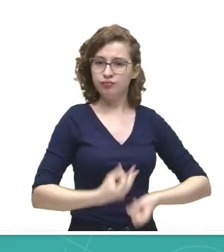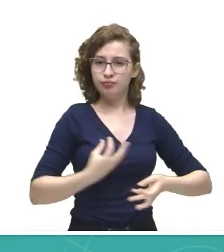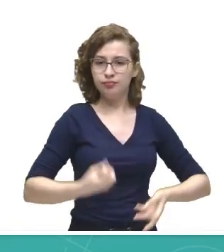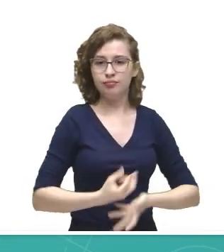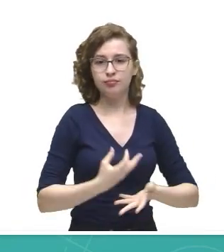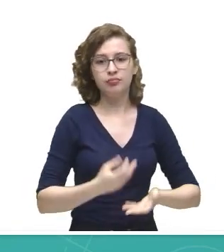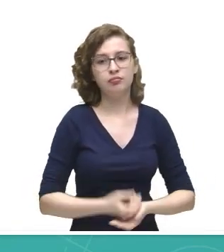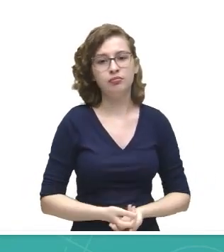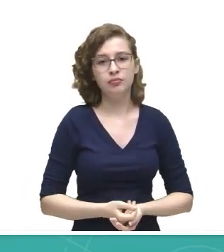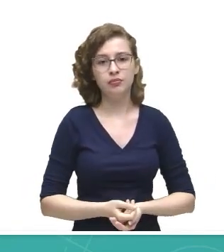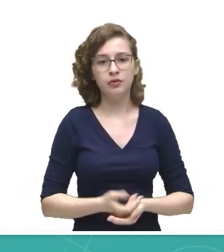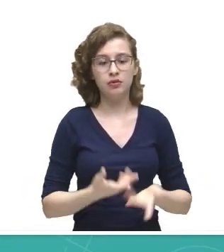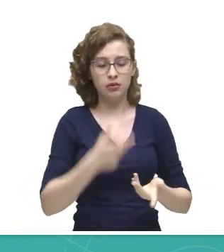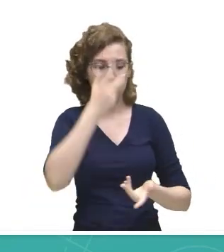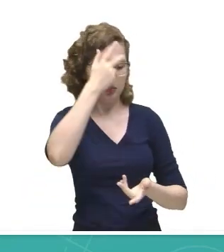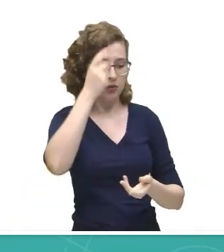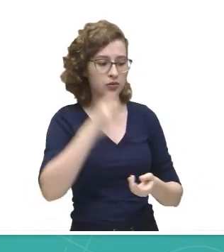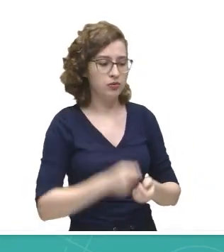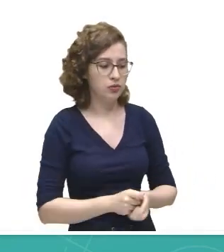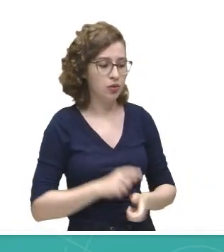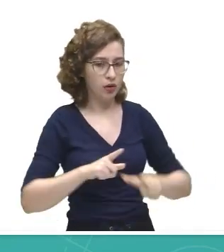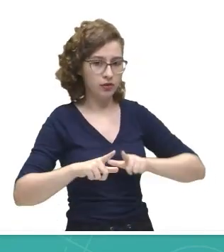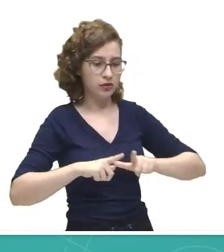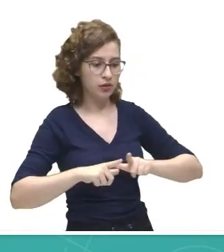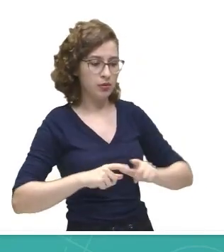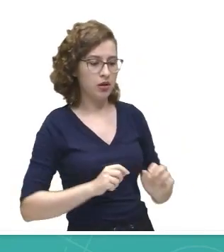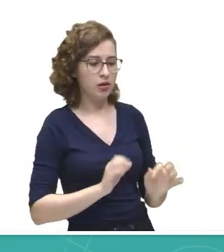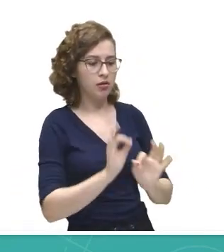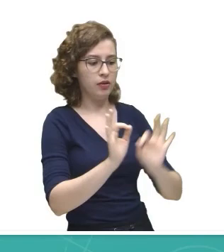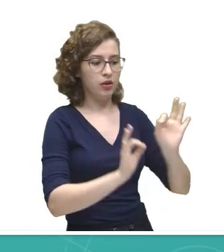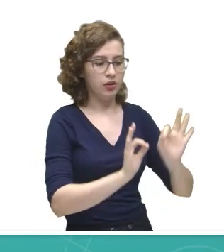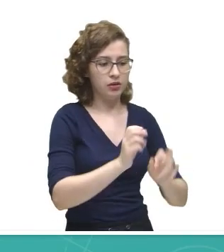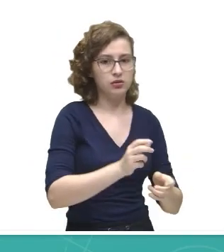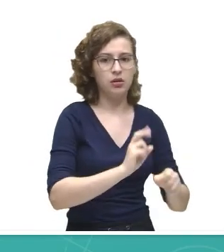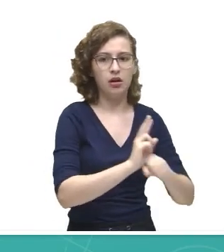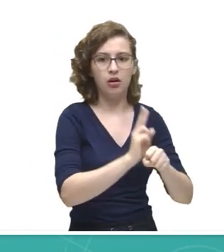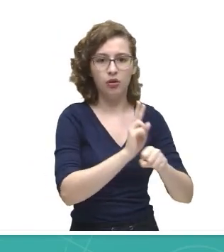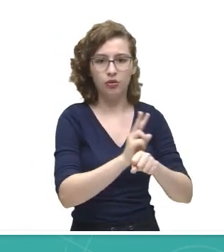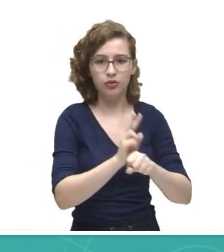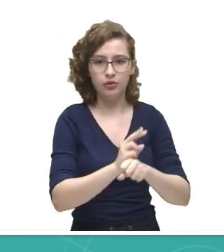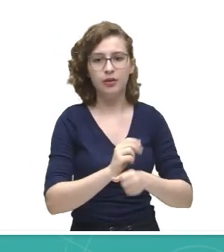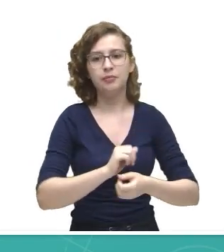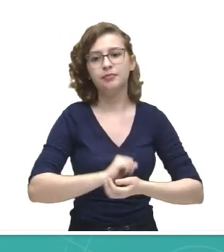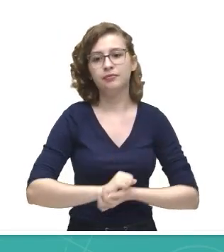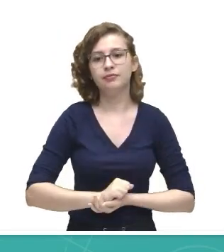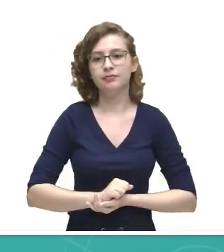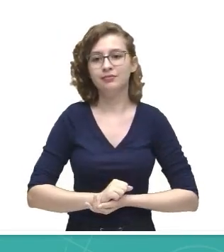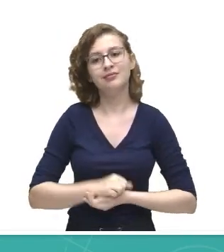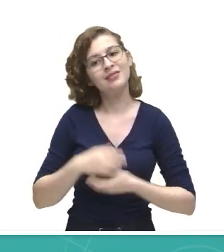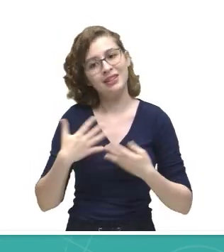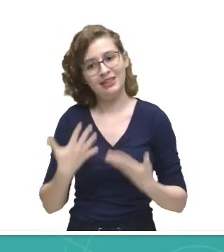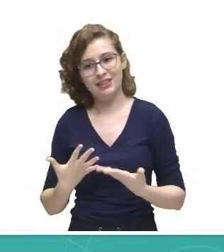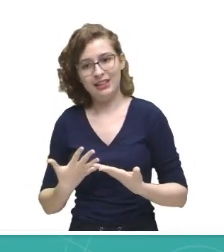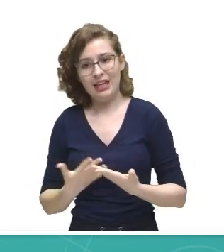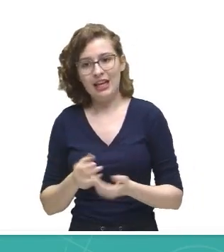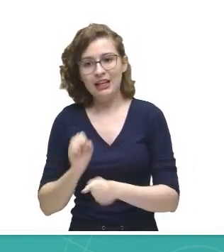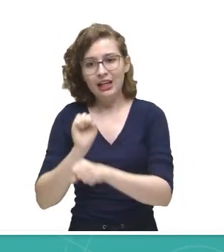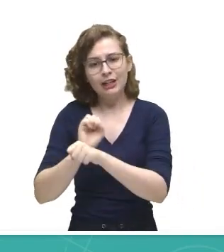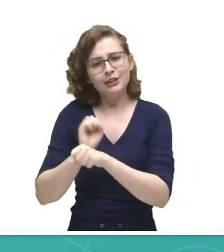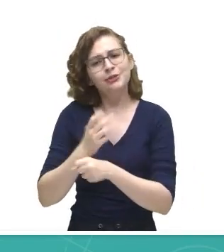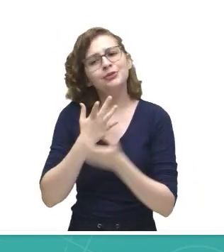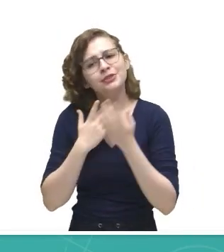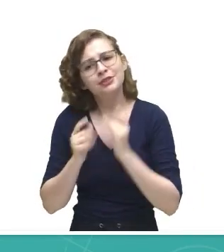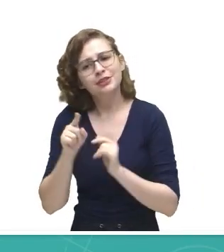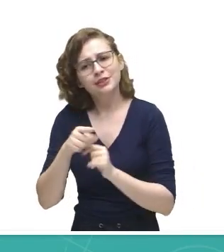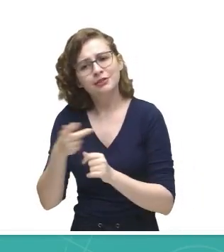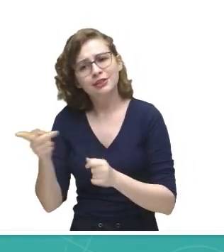ele vai ali cuidar da máquina, vai manusear essa máquina. Espero que todos vocês tenham participado aí da nossa aula e